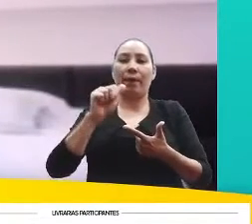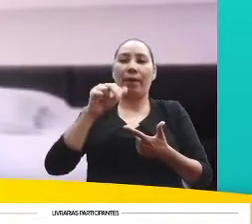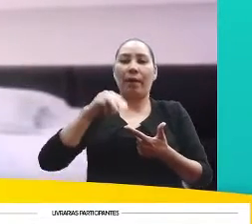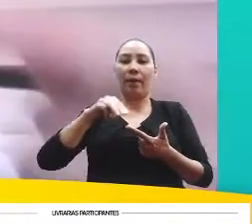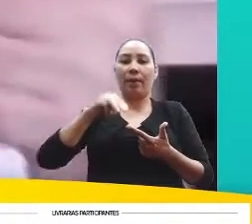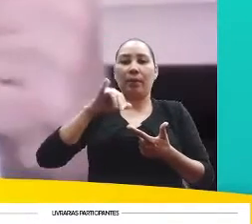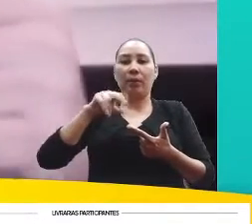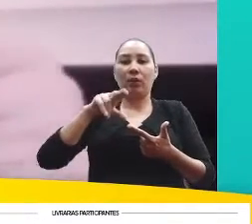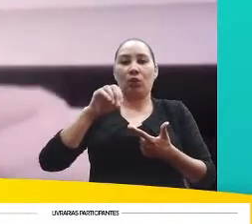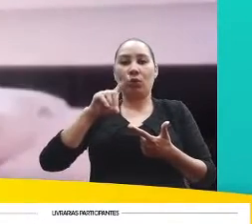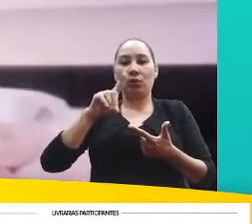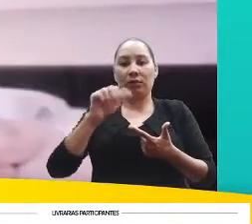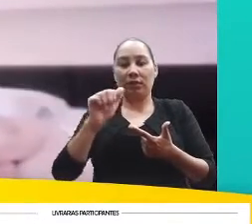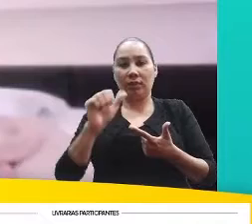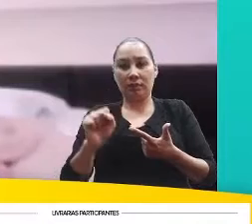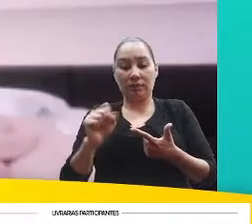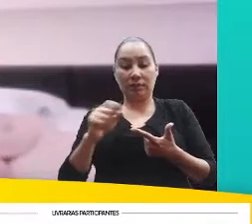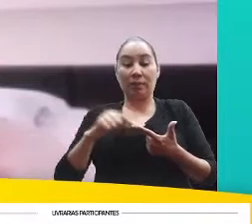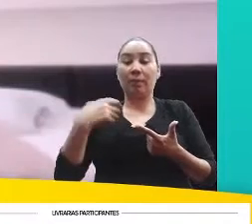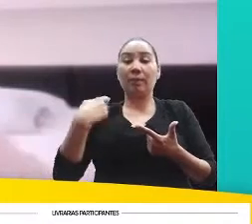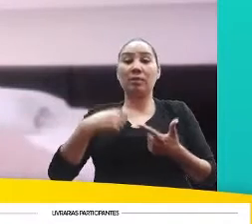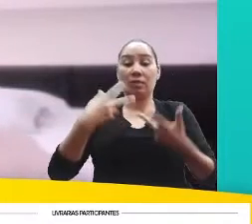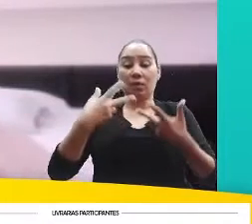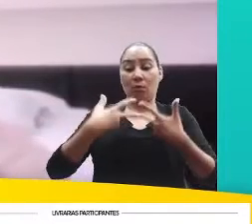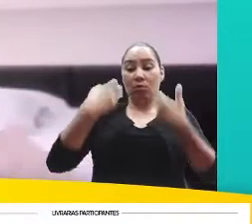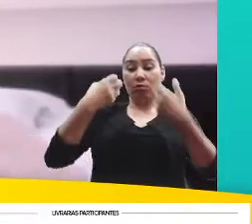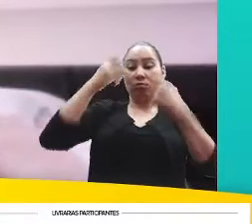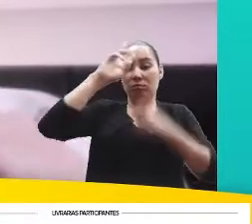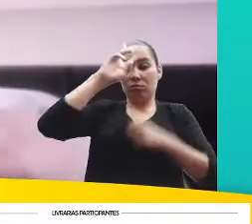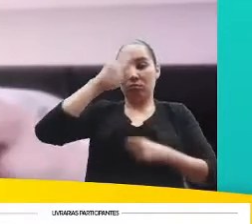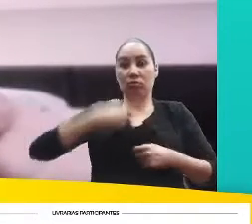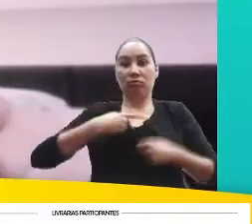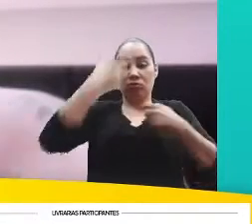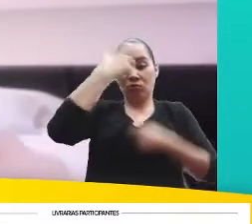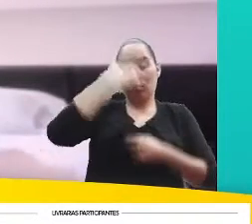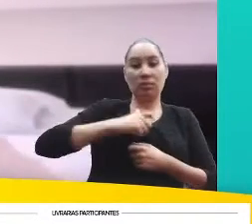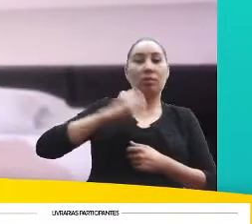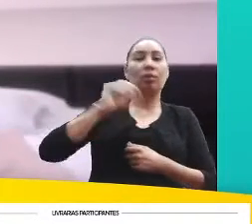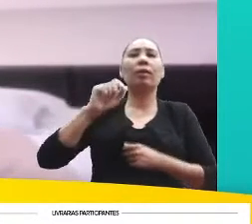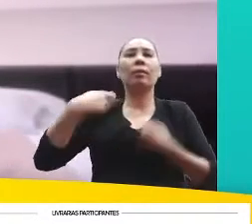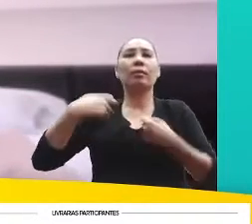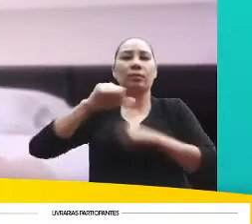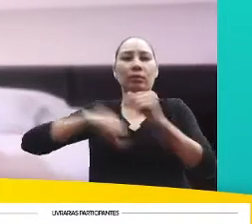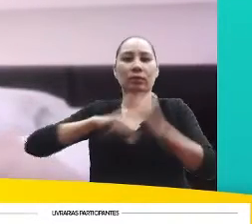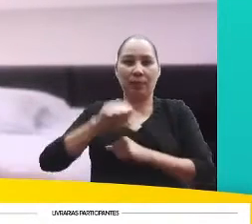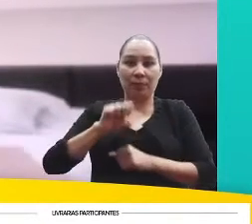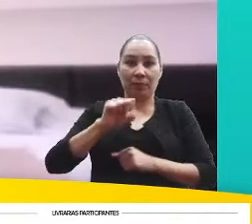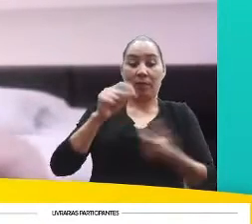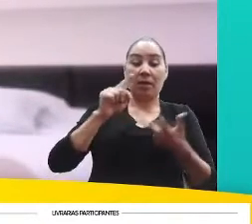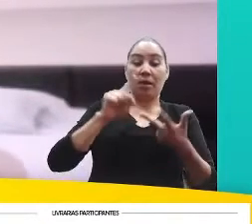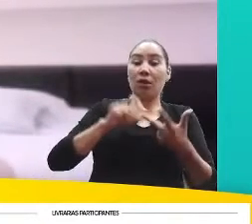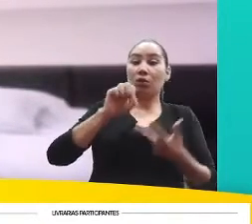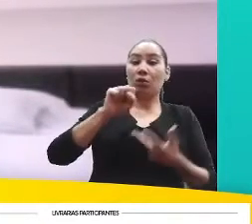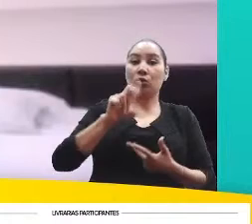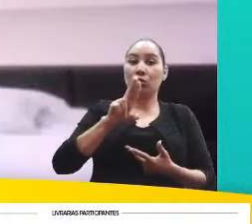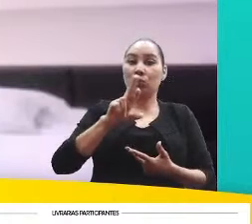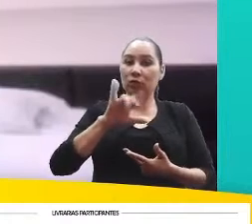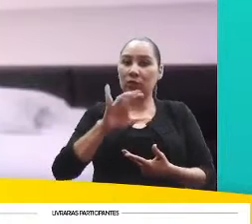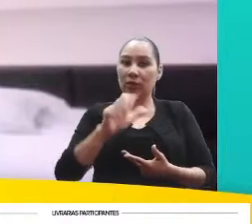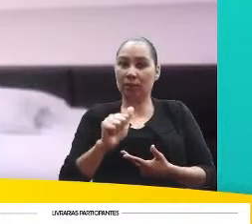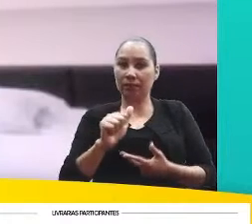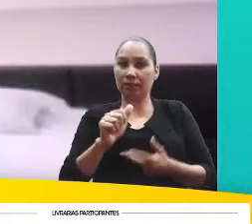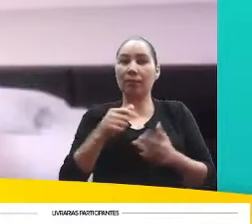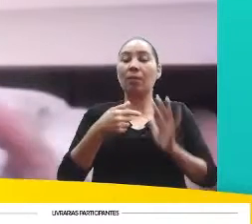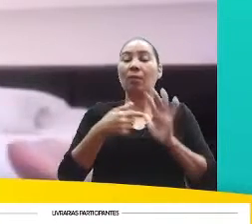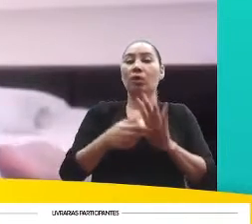nos damos conta que precisamos nos conhecer para identificar o que a gente precisa mudar. Agora, com Surya vai nos dar uma grande